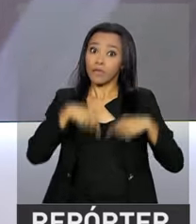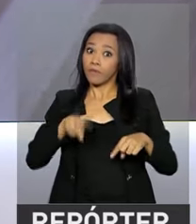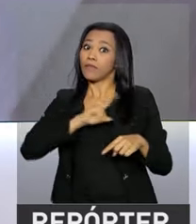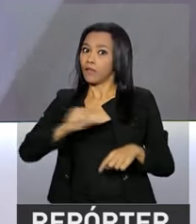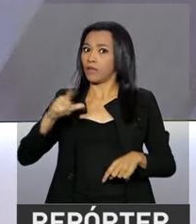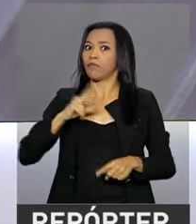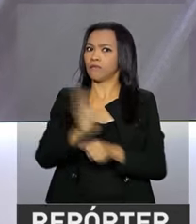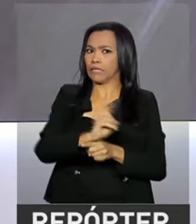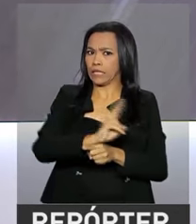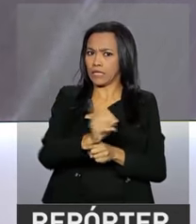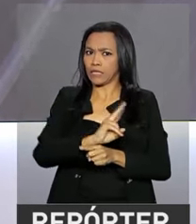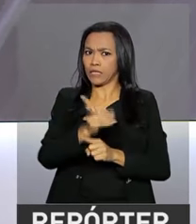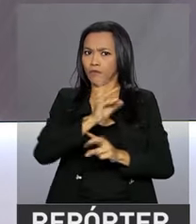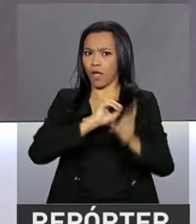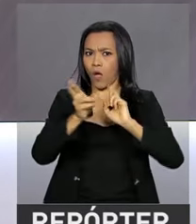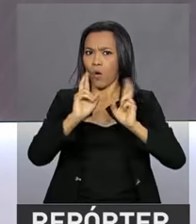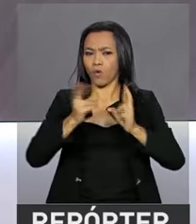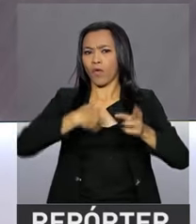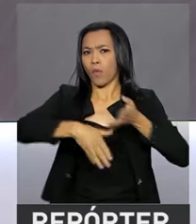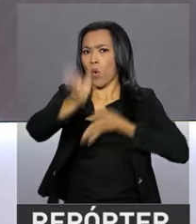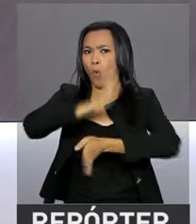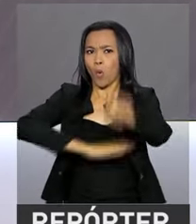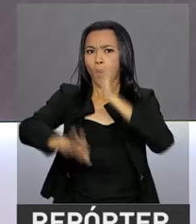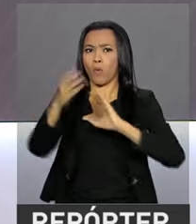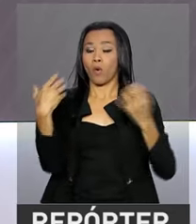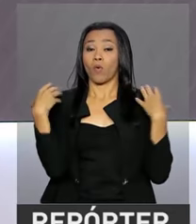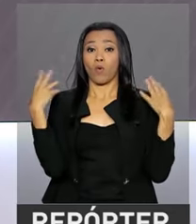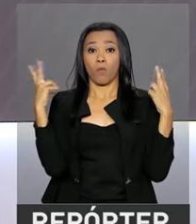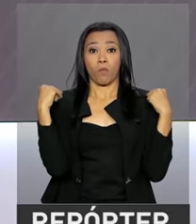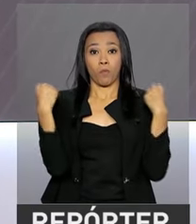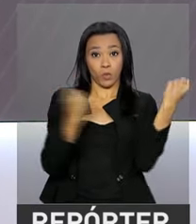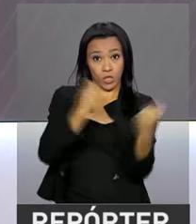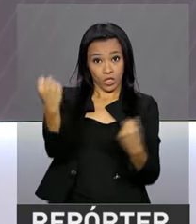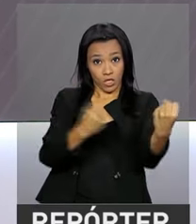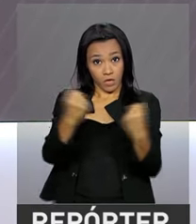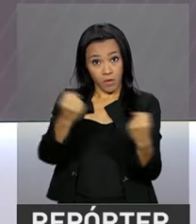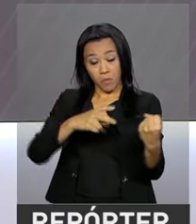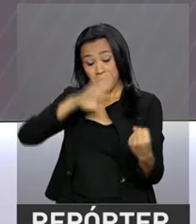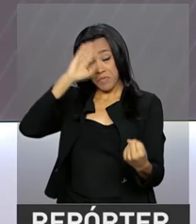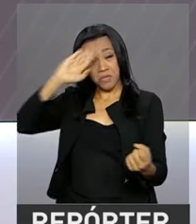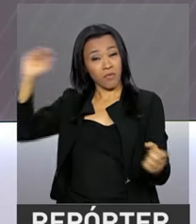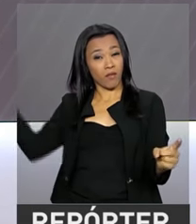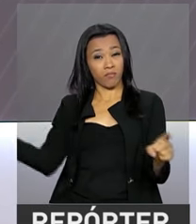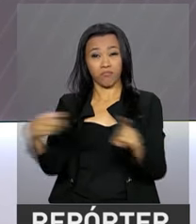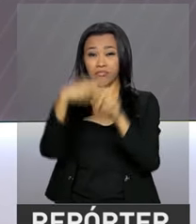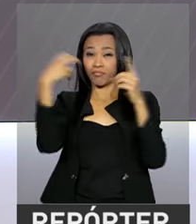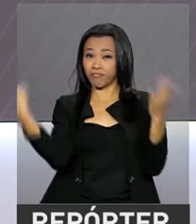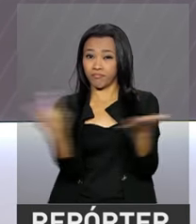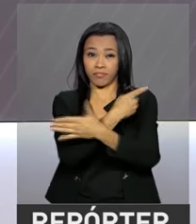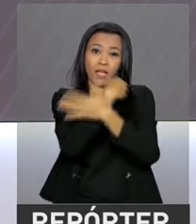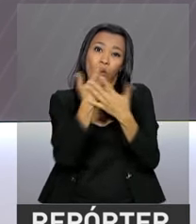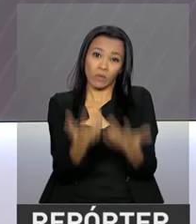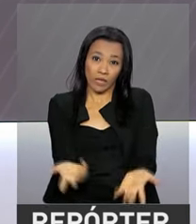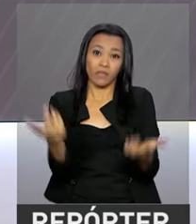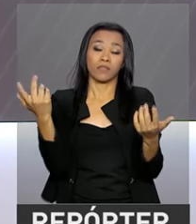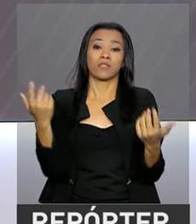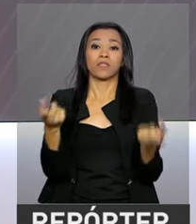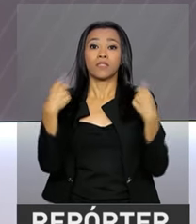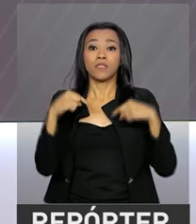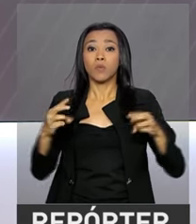já que os motoristas de caminhão estão entre as principais vítimas de acidentes de trabalho segundo o ministério do